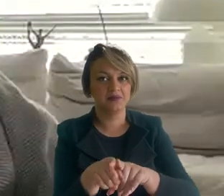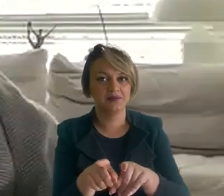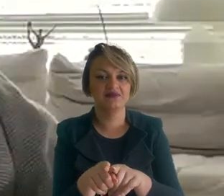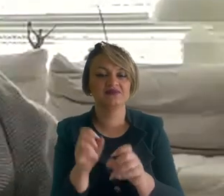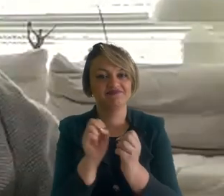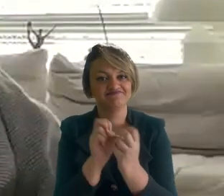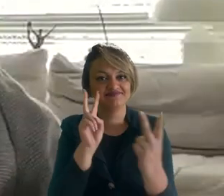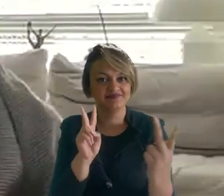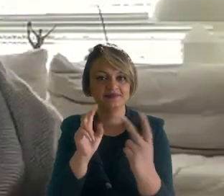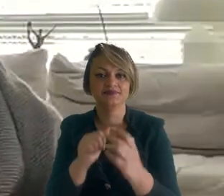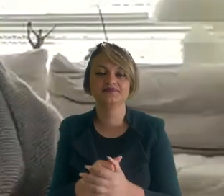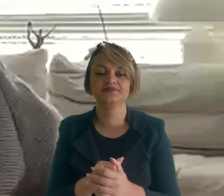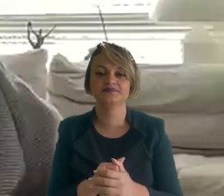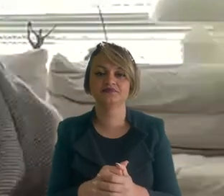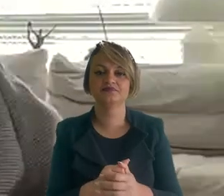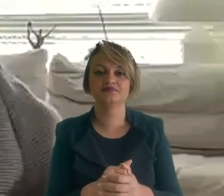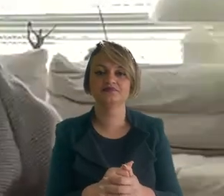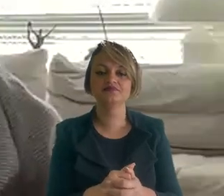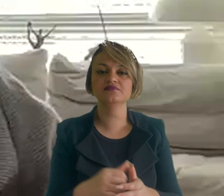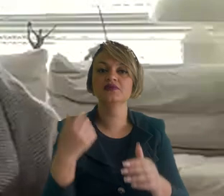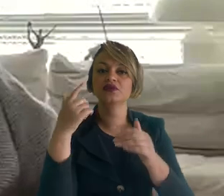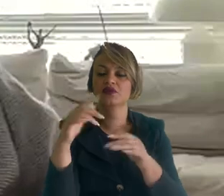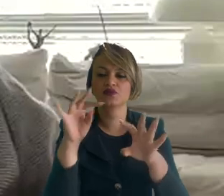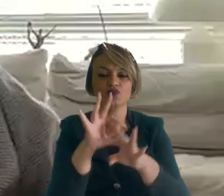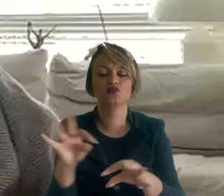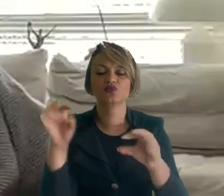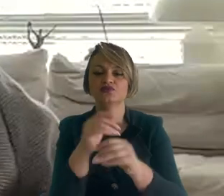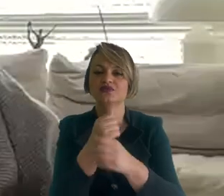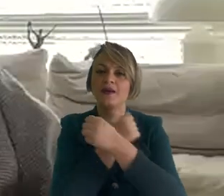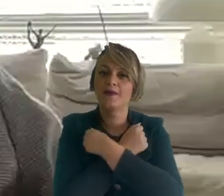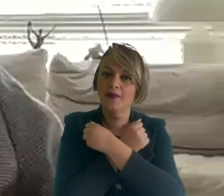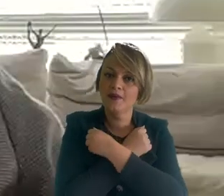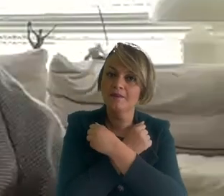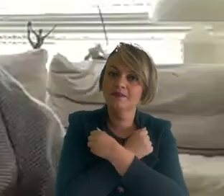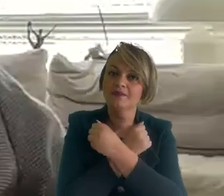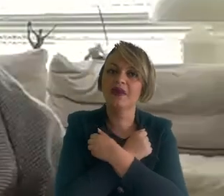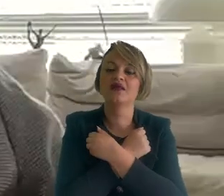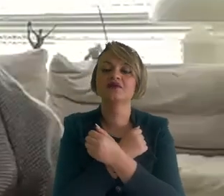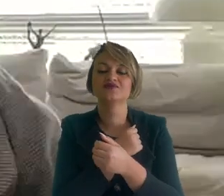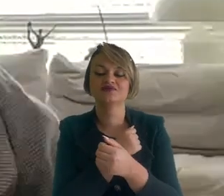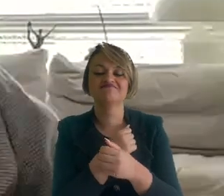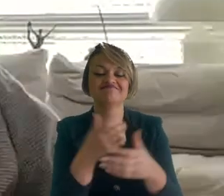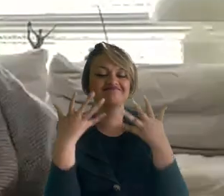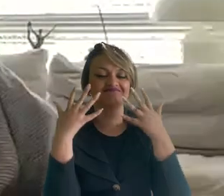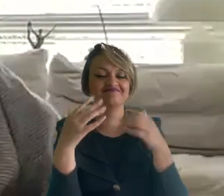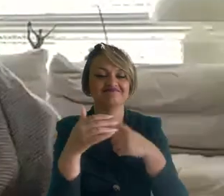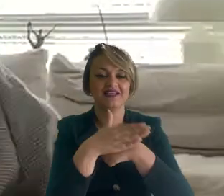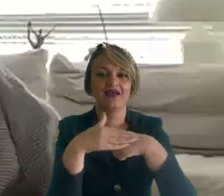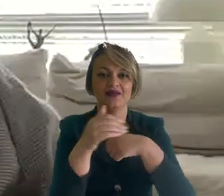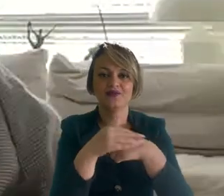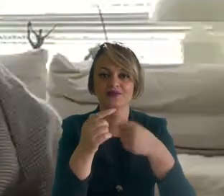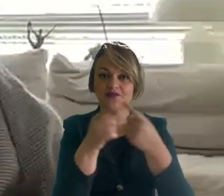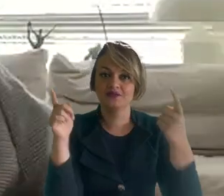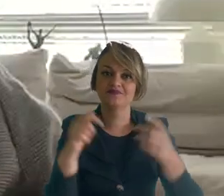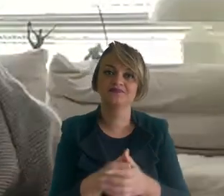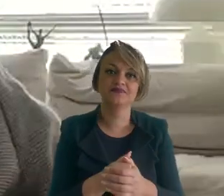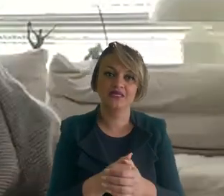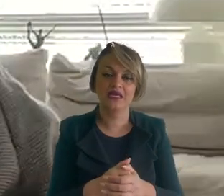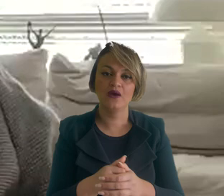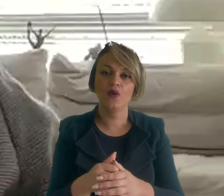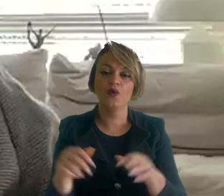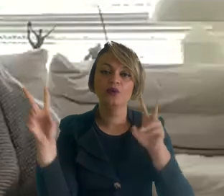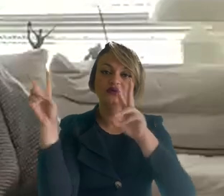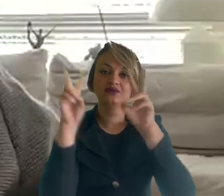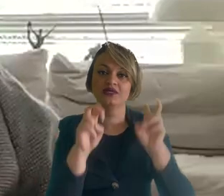a distância e a todos o meu abraço e a minha simpatia o tema que